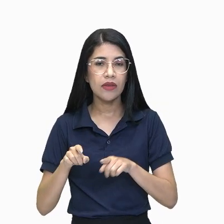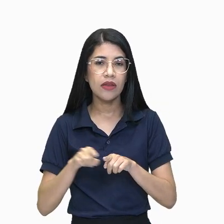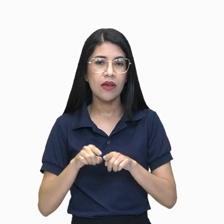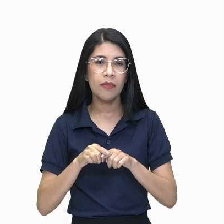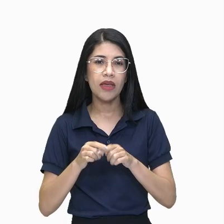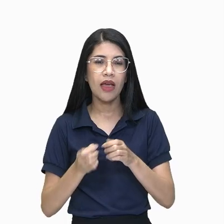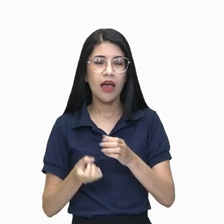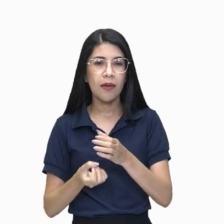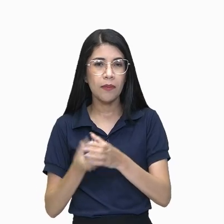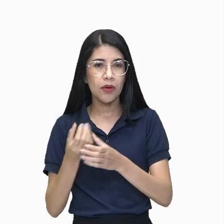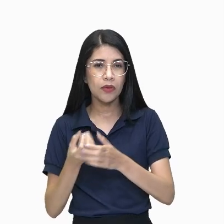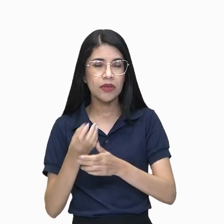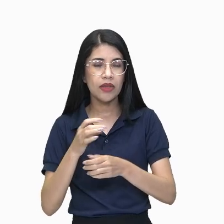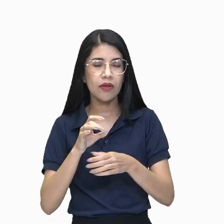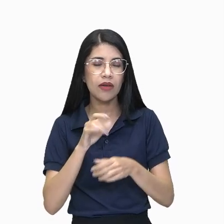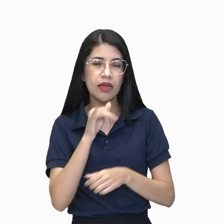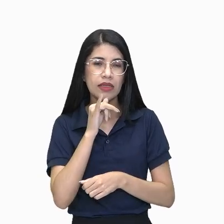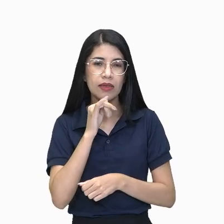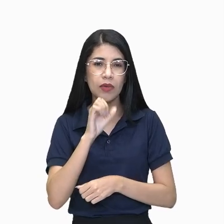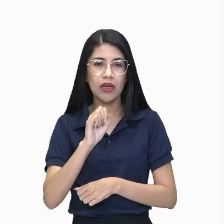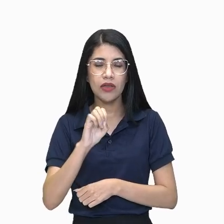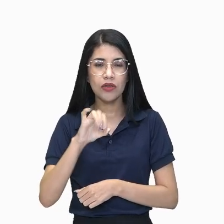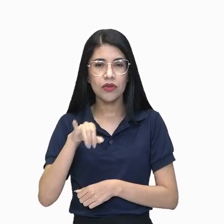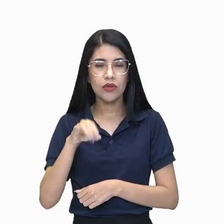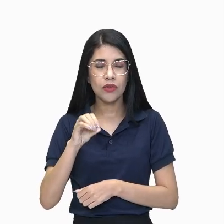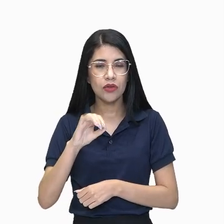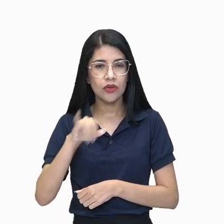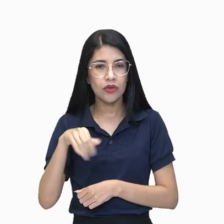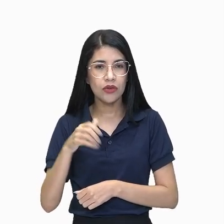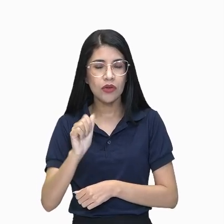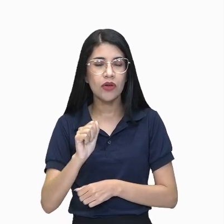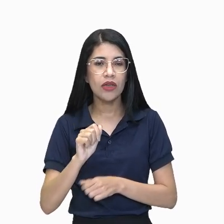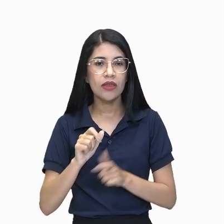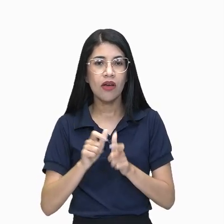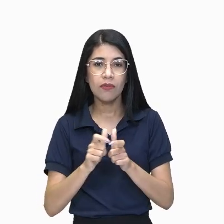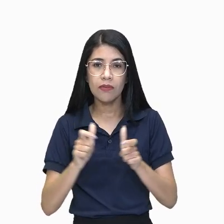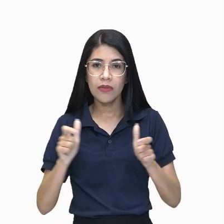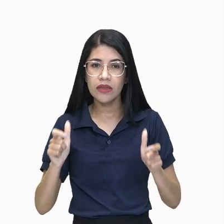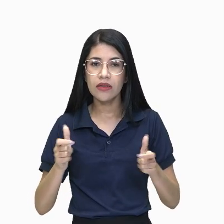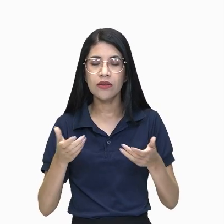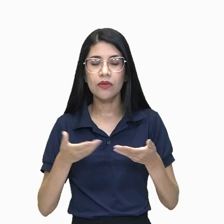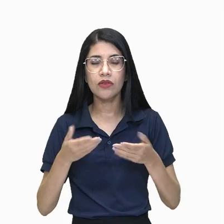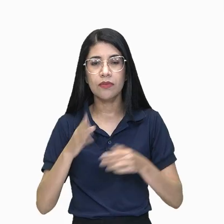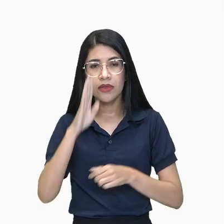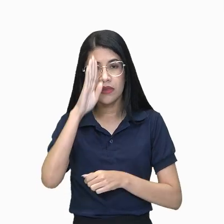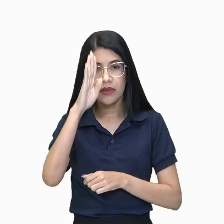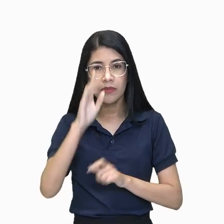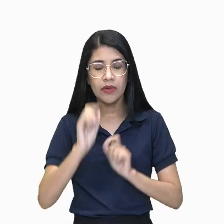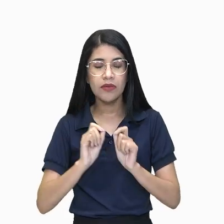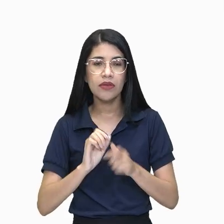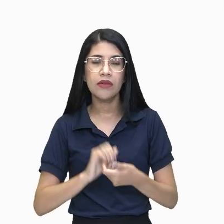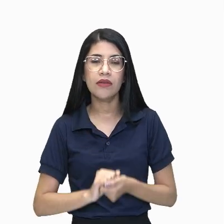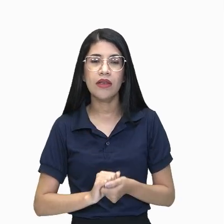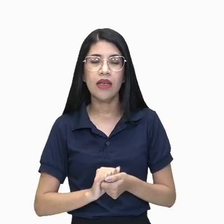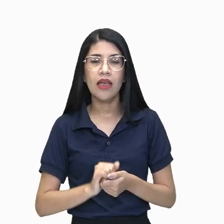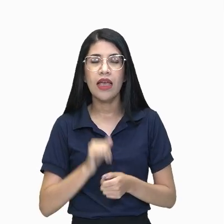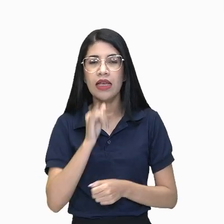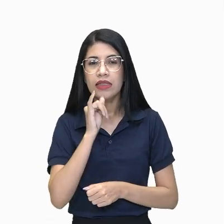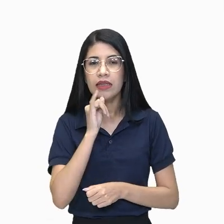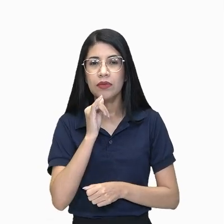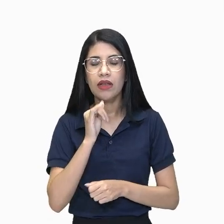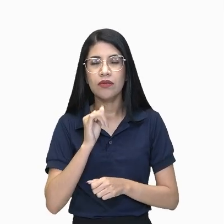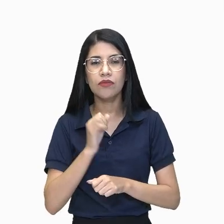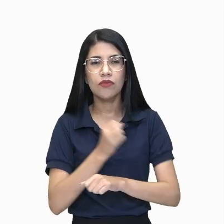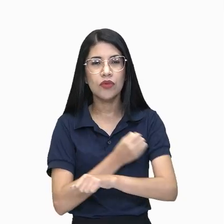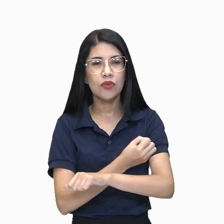commodities, como a soja, tem avançado sobre a floresta, especialmente em áreas de transição como o cerrado. Isso aí,